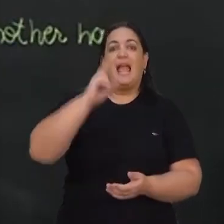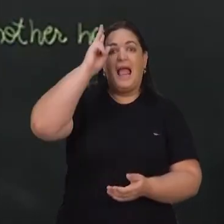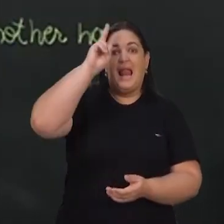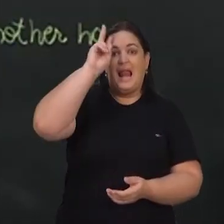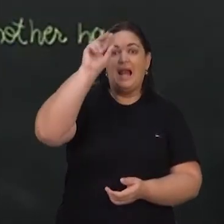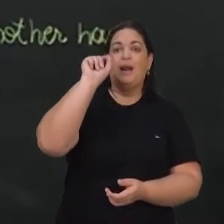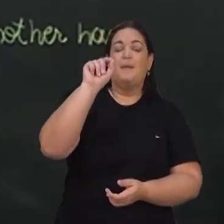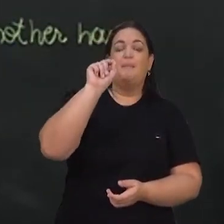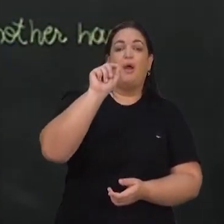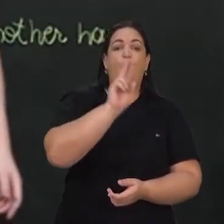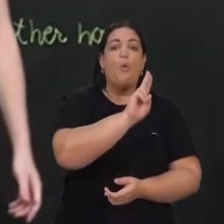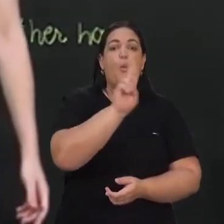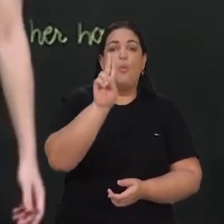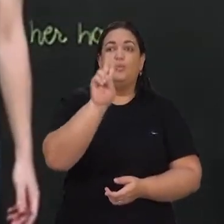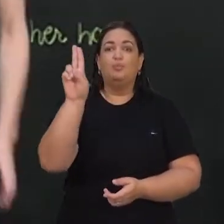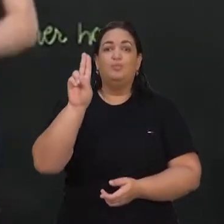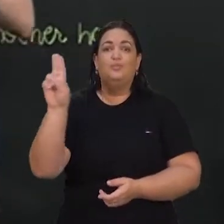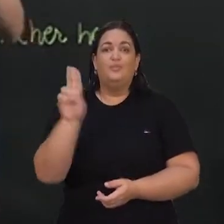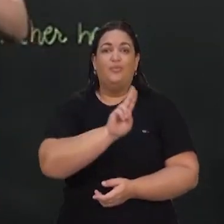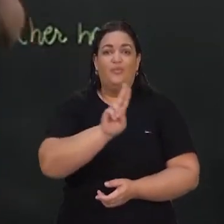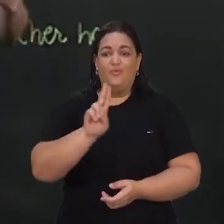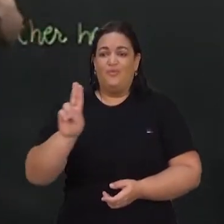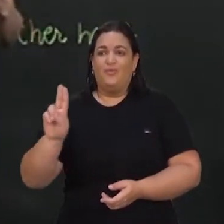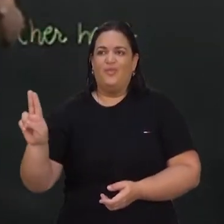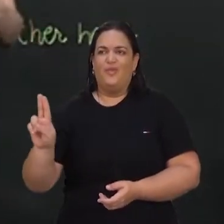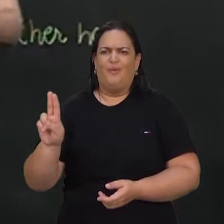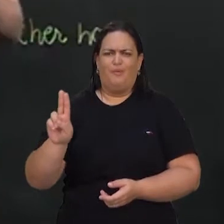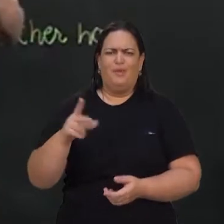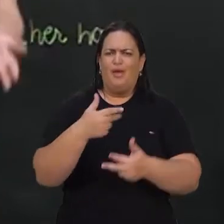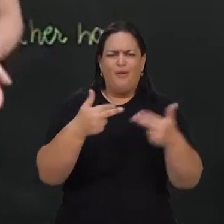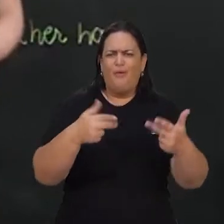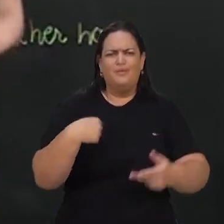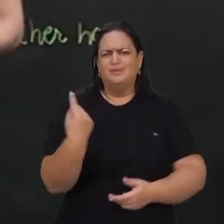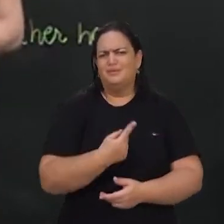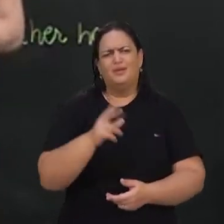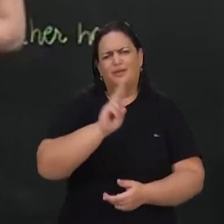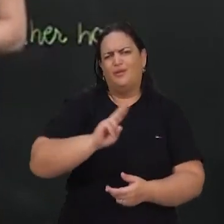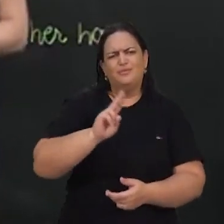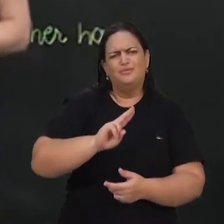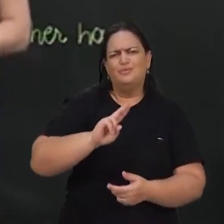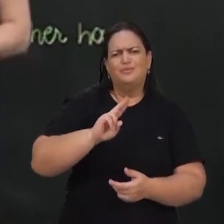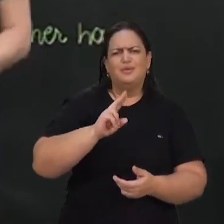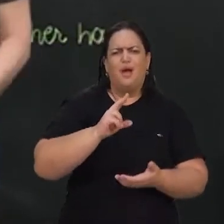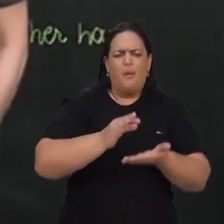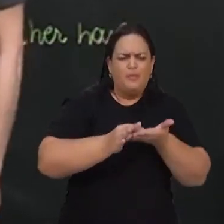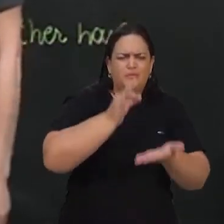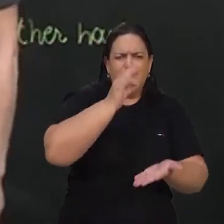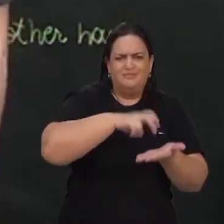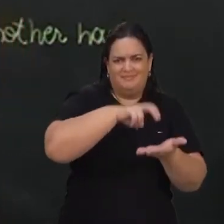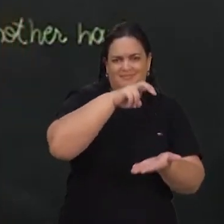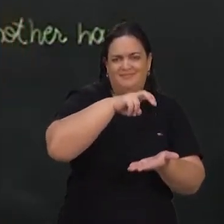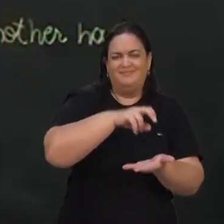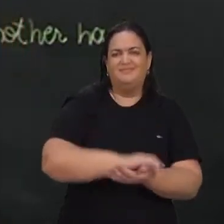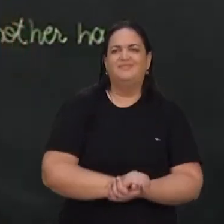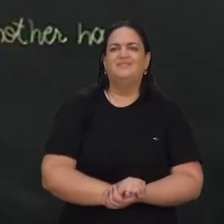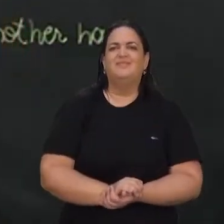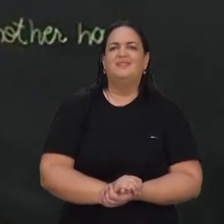lembrar o nome de alguns objetos, de coisas que a gente geralmente consome no café da manhã. Eu